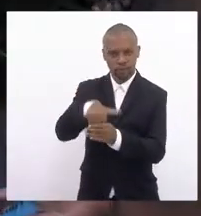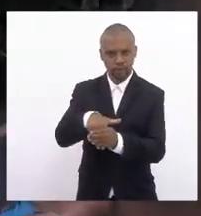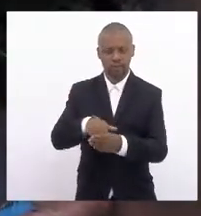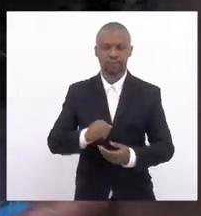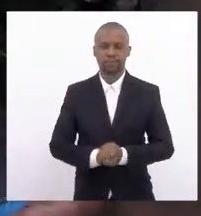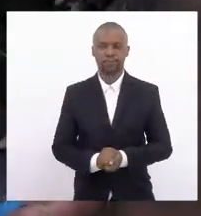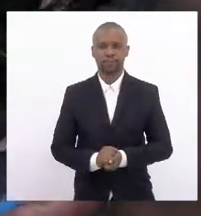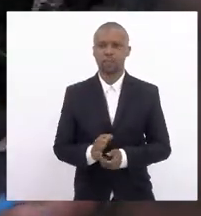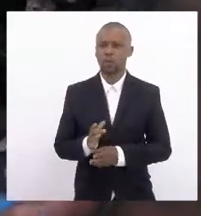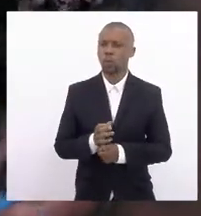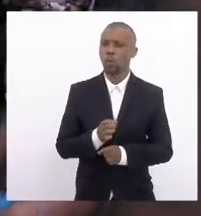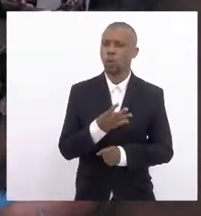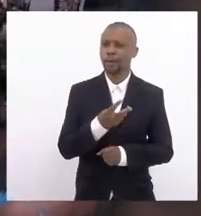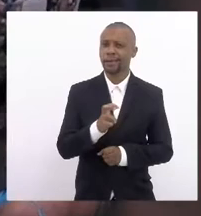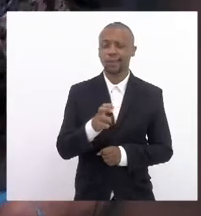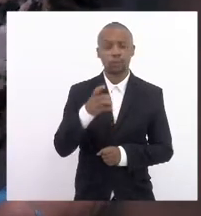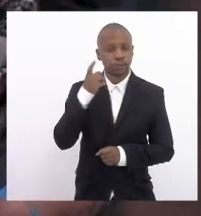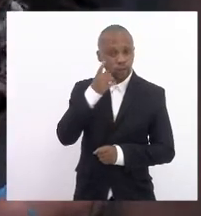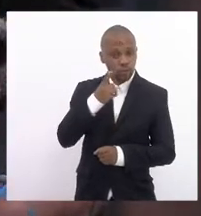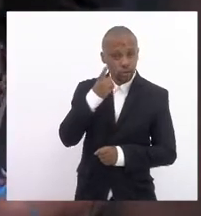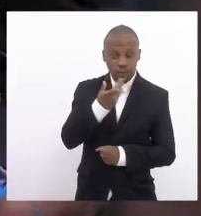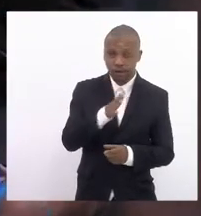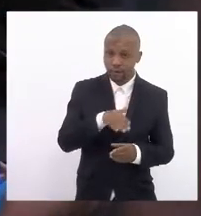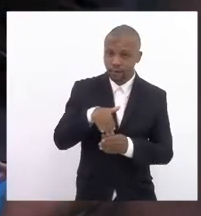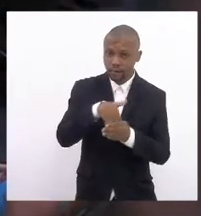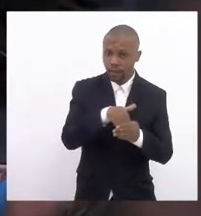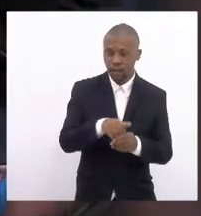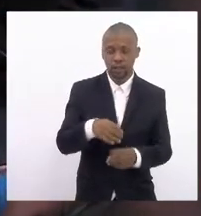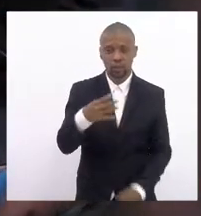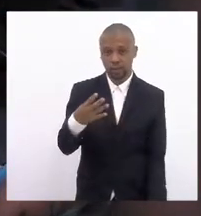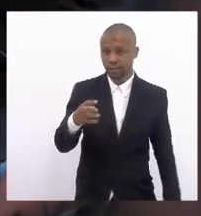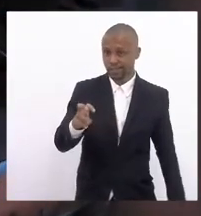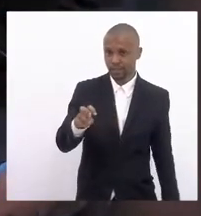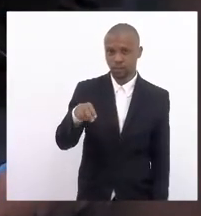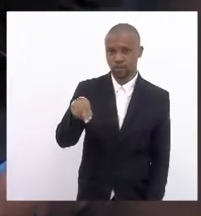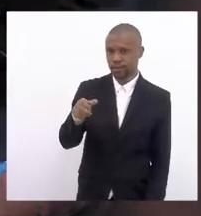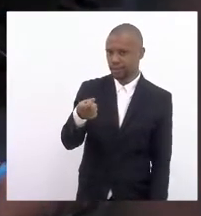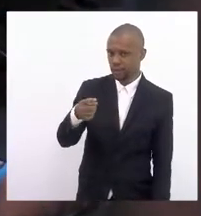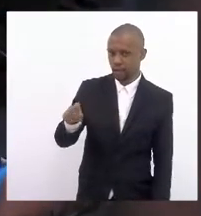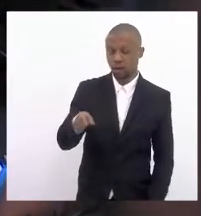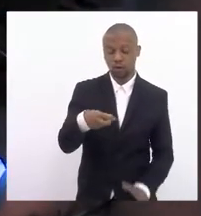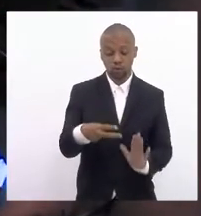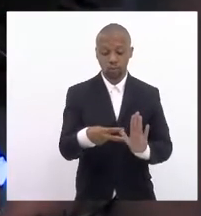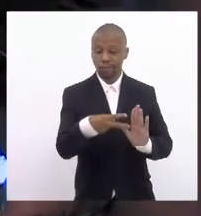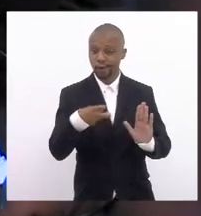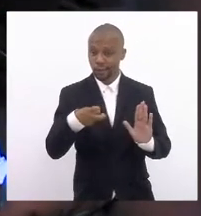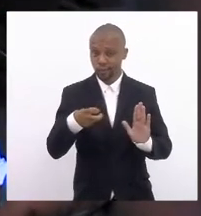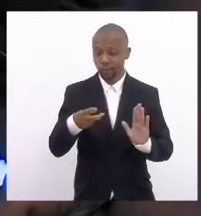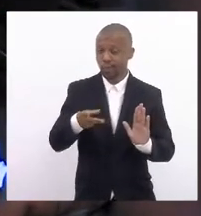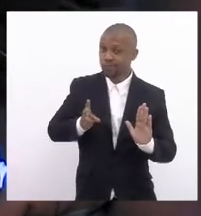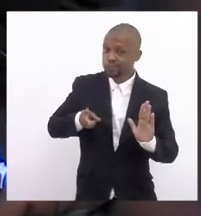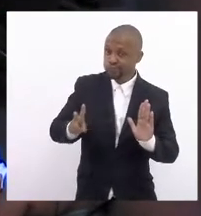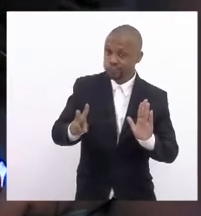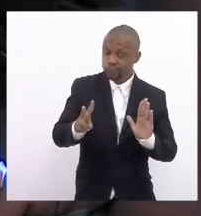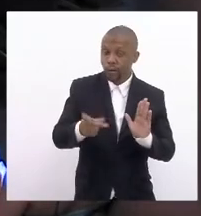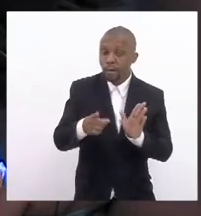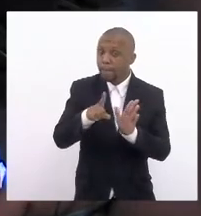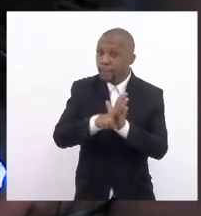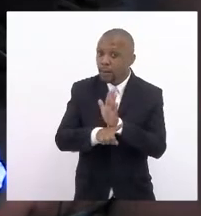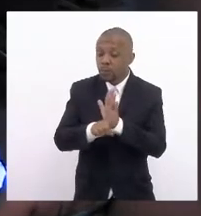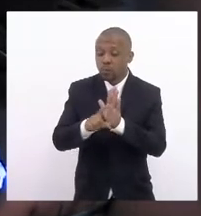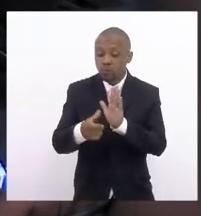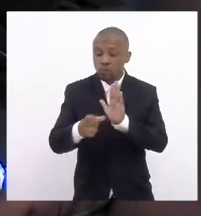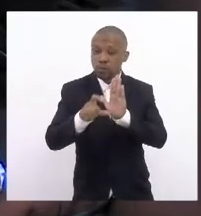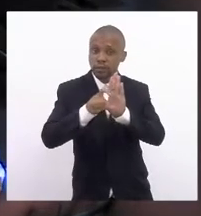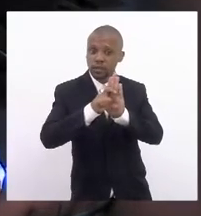Votaram 45 senhores parlamentares, 45 não. O veto foi mantido, salvo o